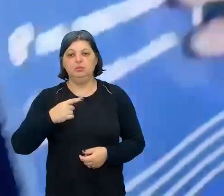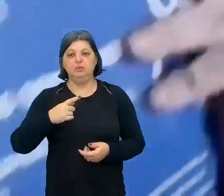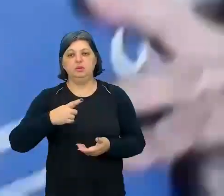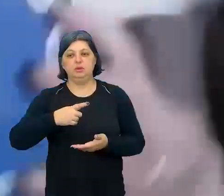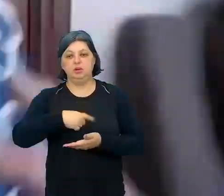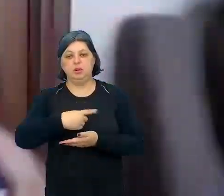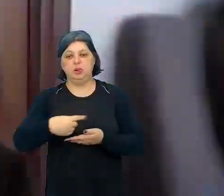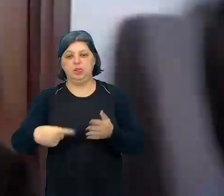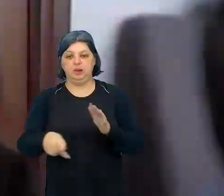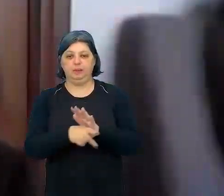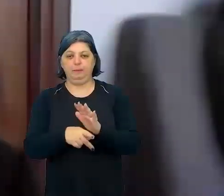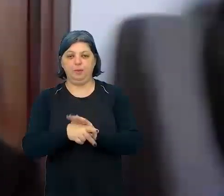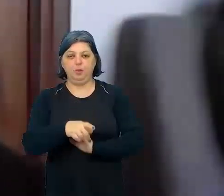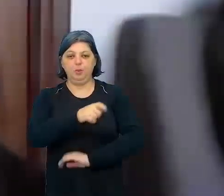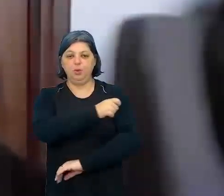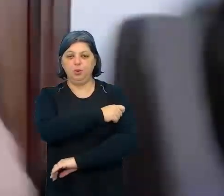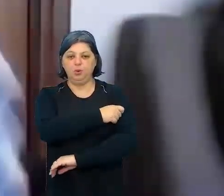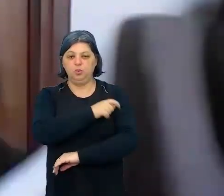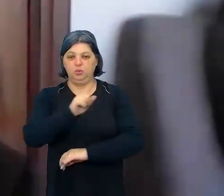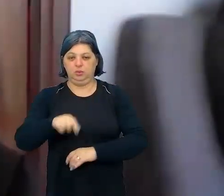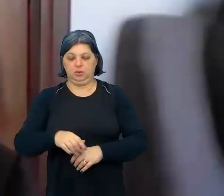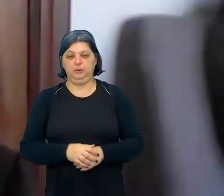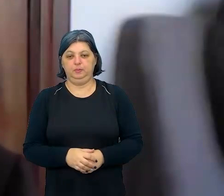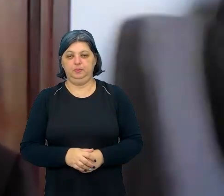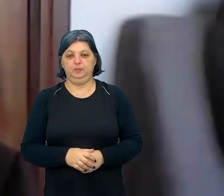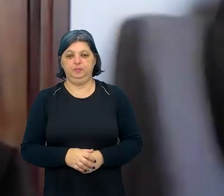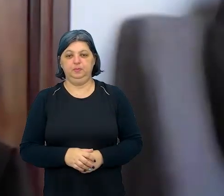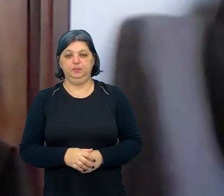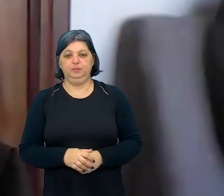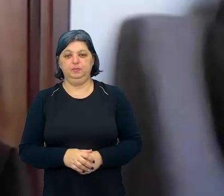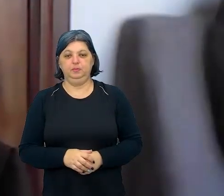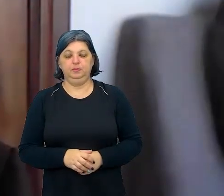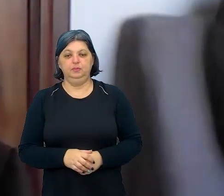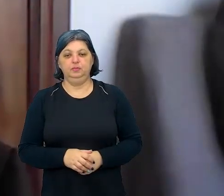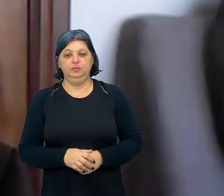do estudante, né? Esse aqui é o caderno do estudante.